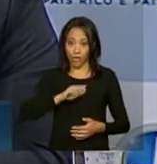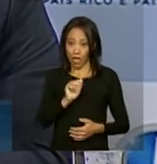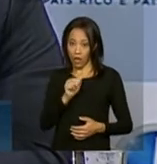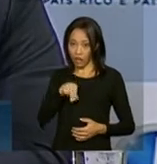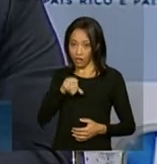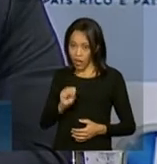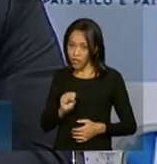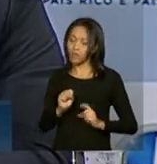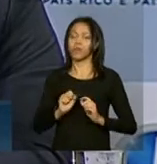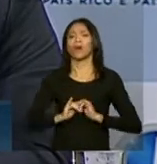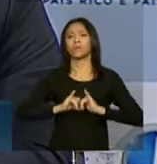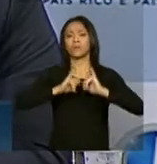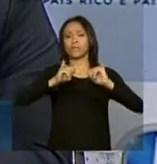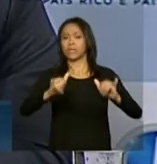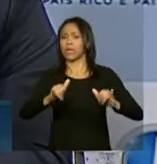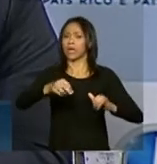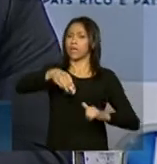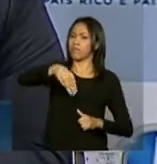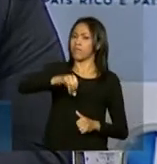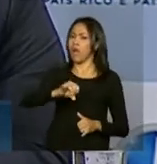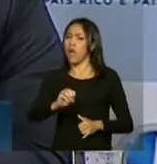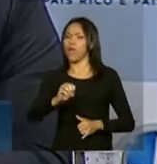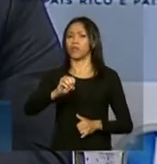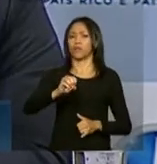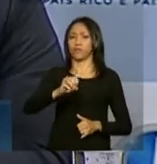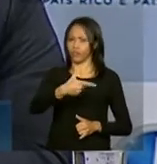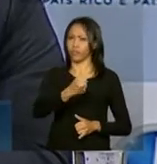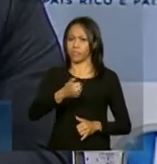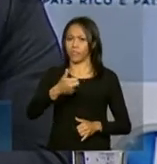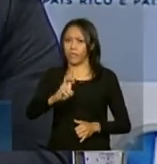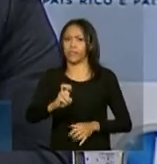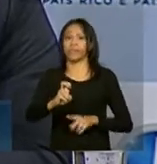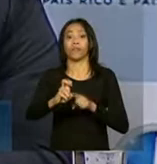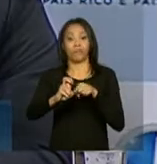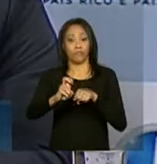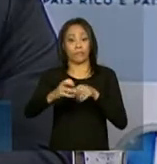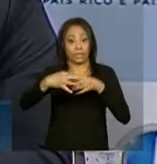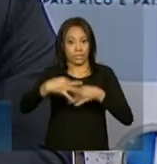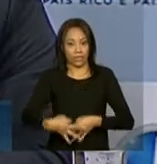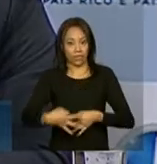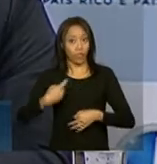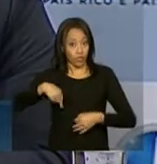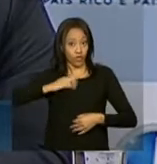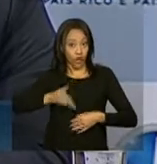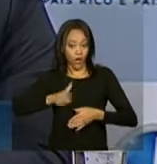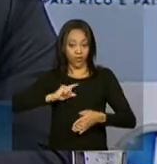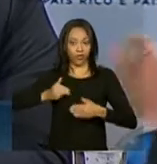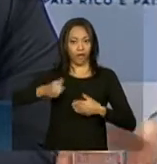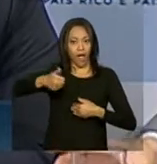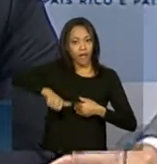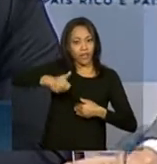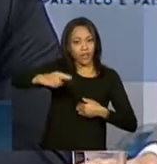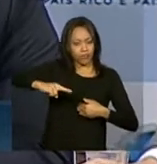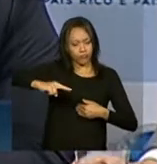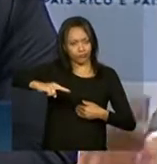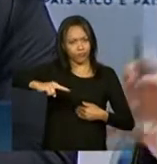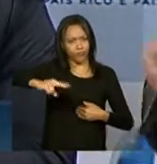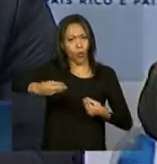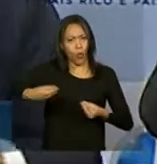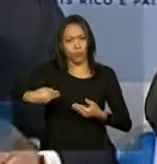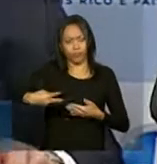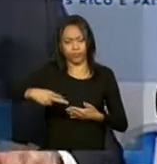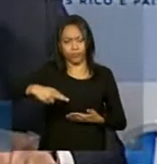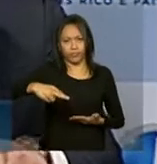anunciar isso em maio de 2015, é que nós teremos a análise do impacto